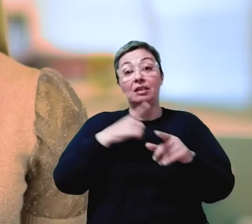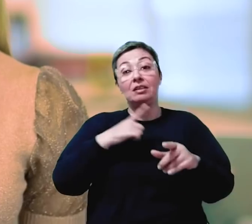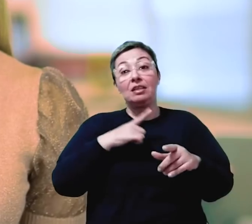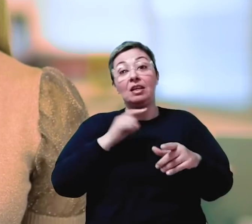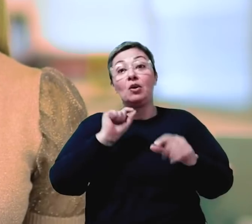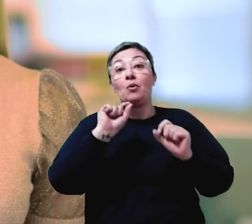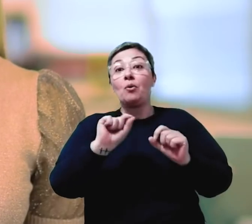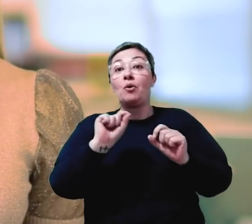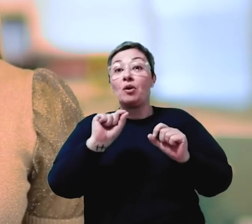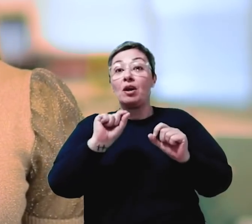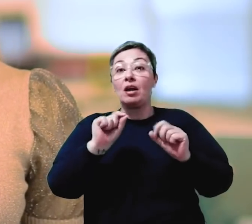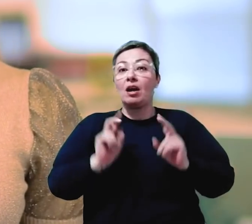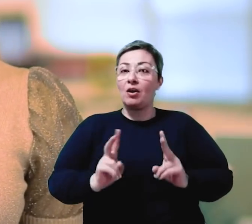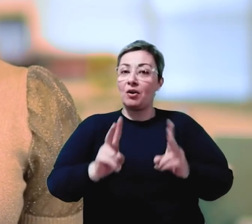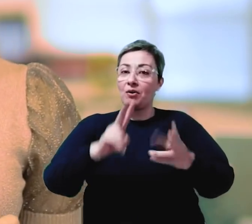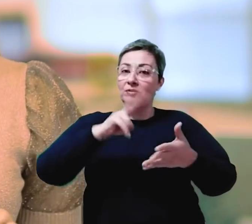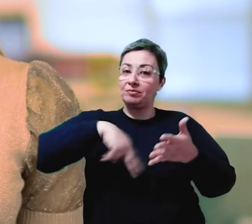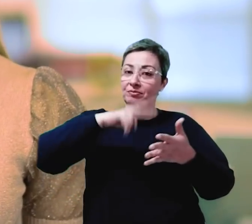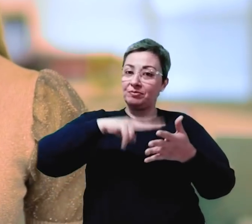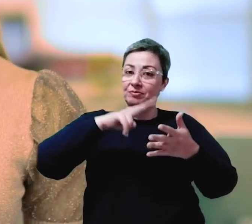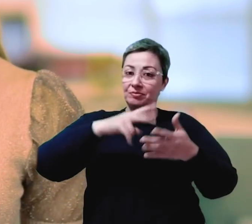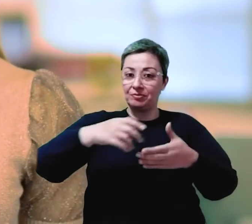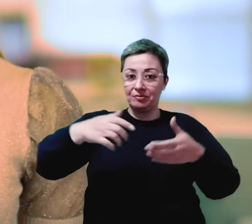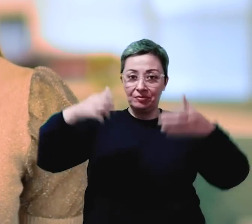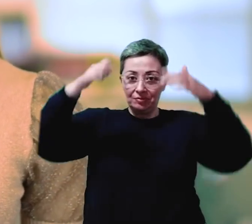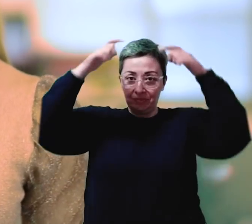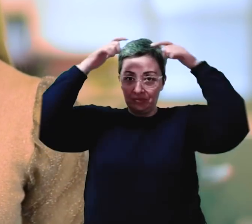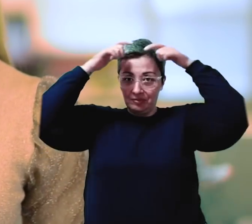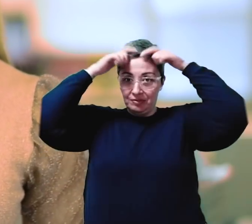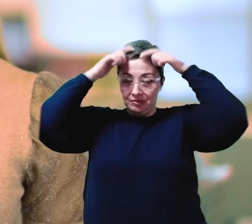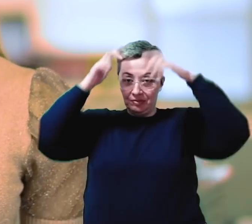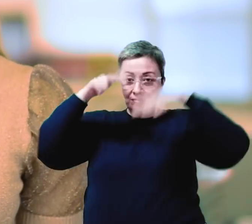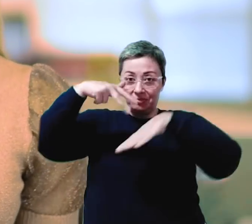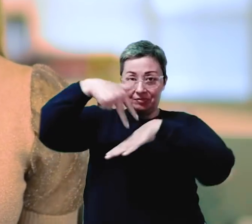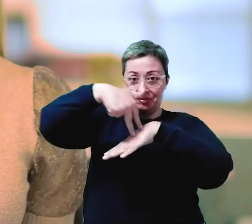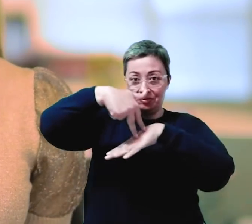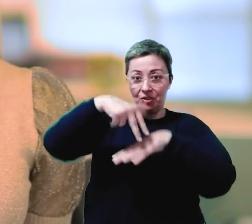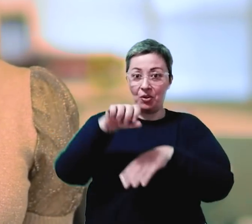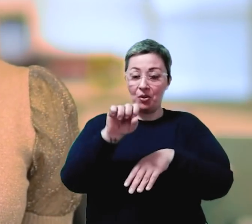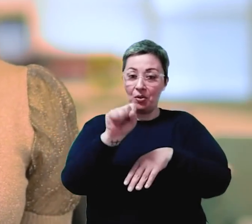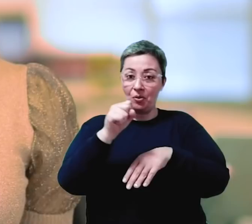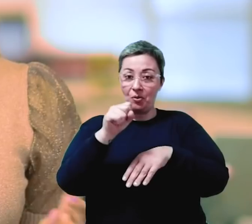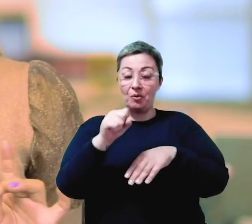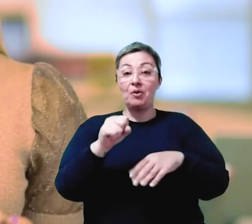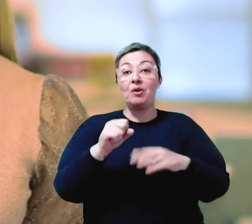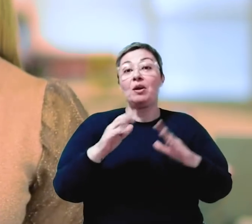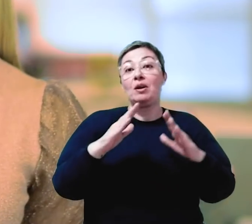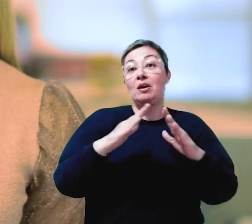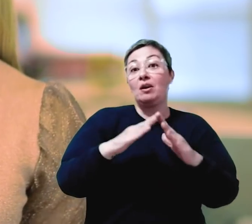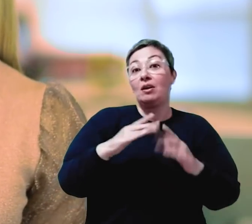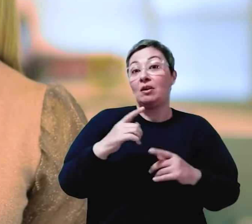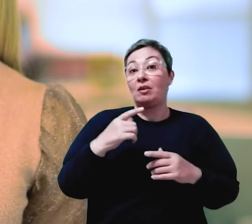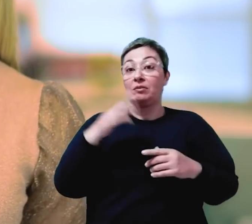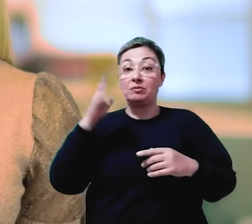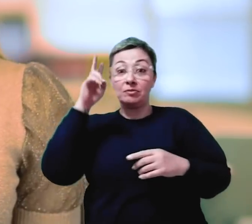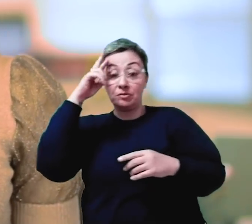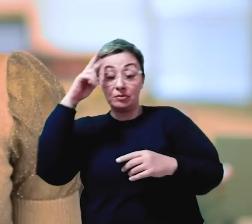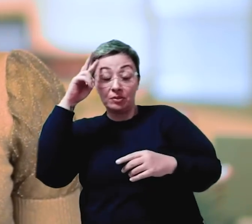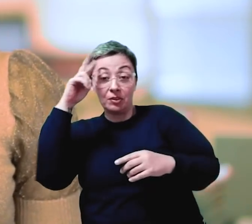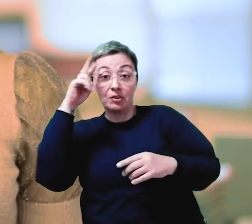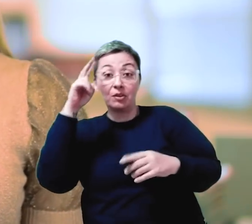a continuação da leitura do livro Pequeno Príncipe, parte 8, Humorando nas Histórias, Alecrim